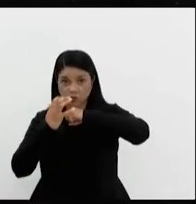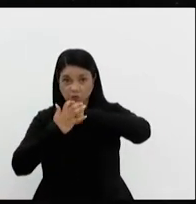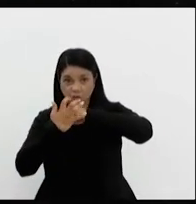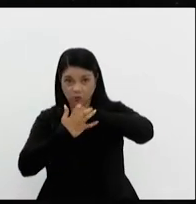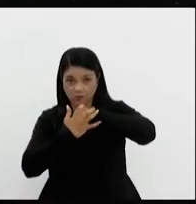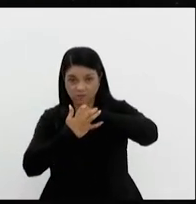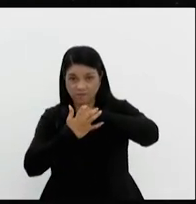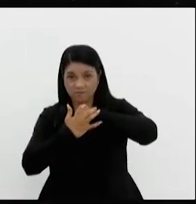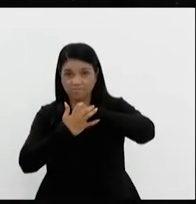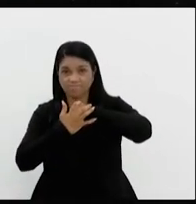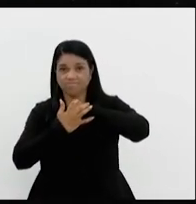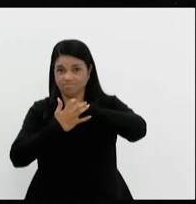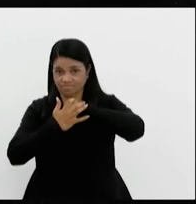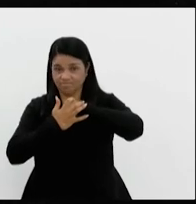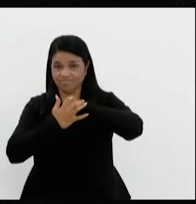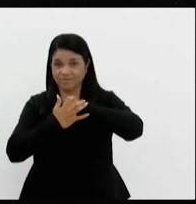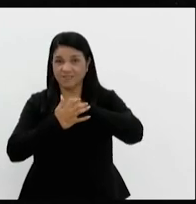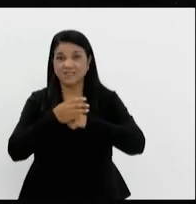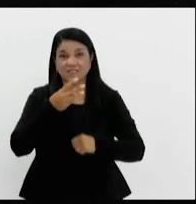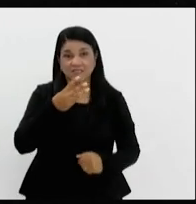Chikungunya, casos